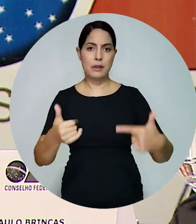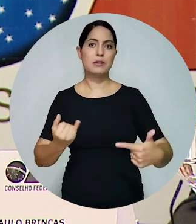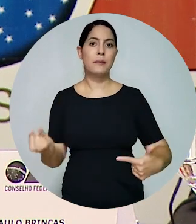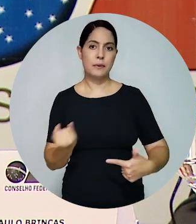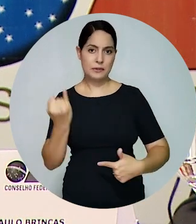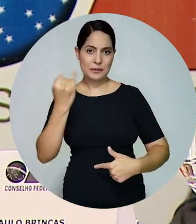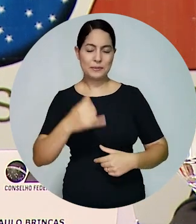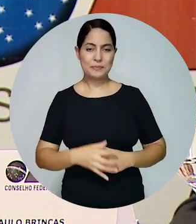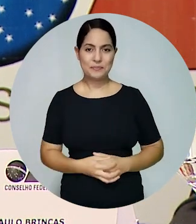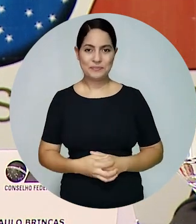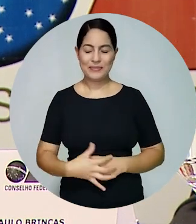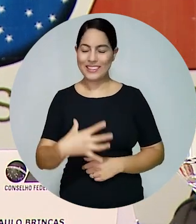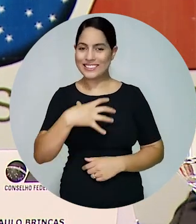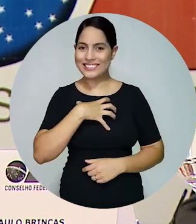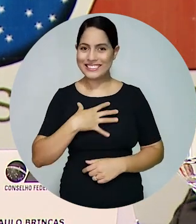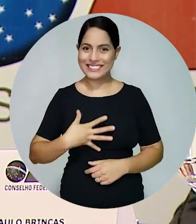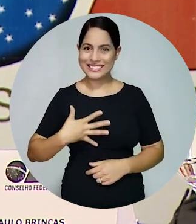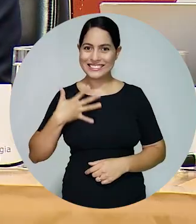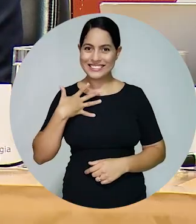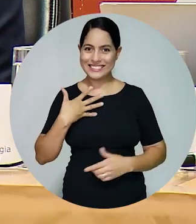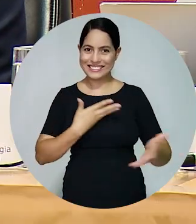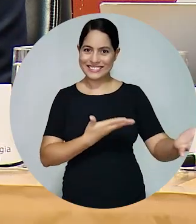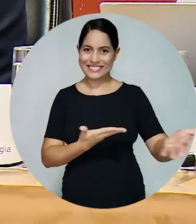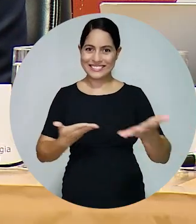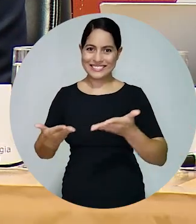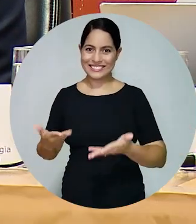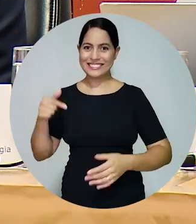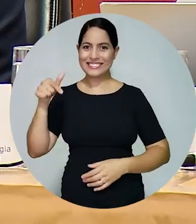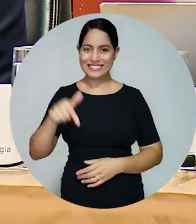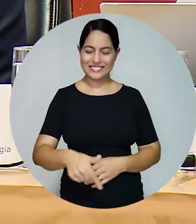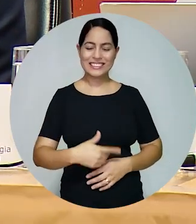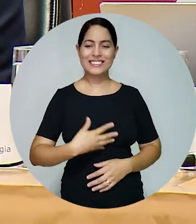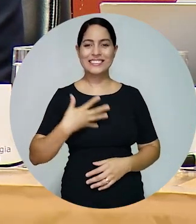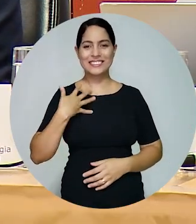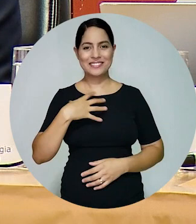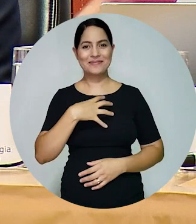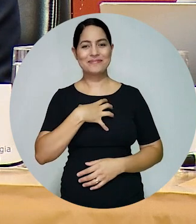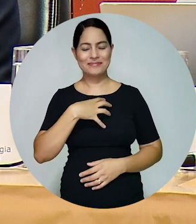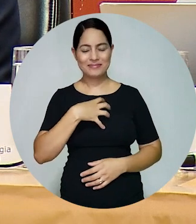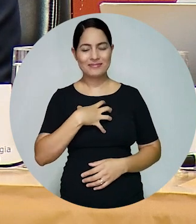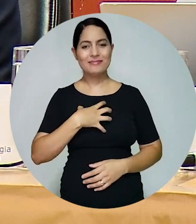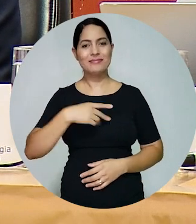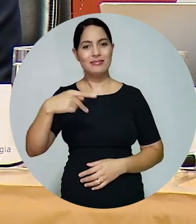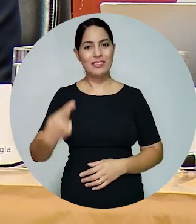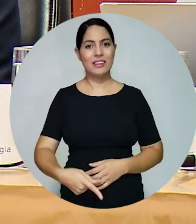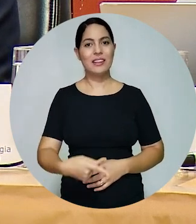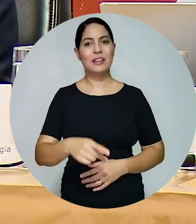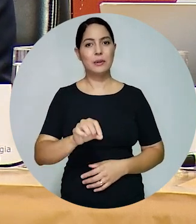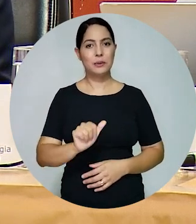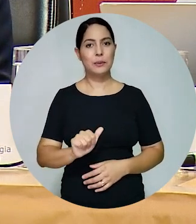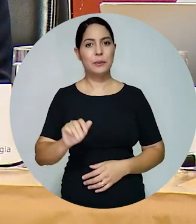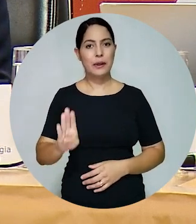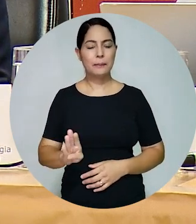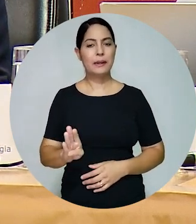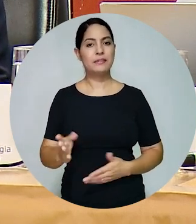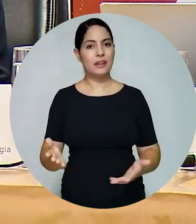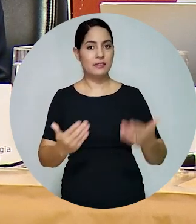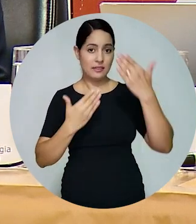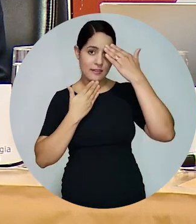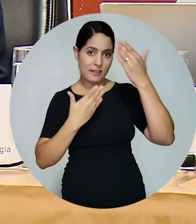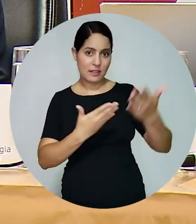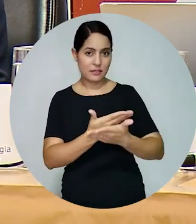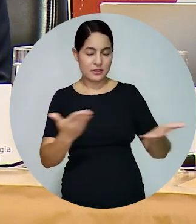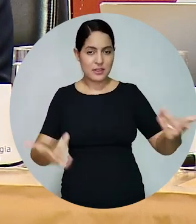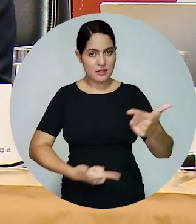para desenvolver esse trabalho importante. É sempre uma honra e um prazer recebê-las na nossa casa, que é a Casa da Advocacia, a Casa da